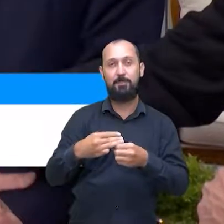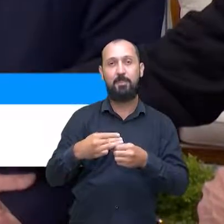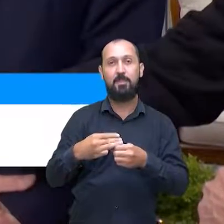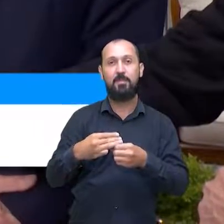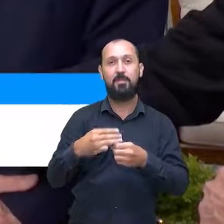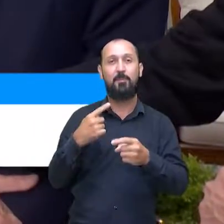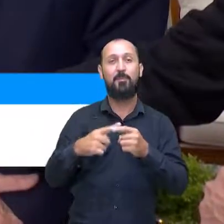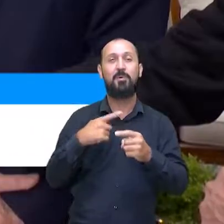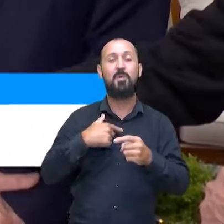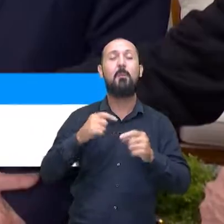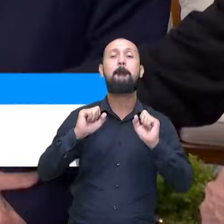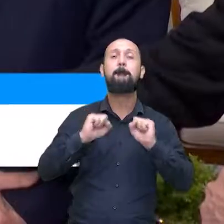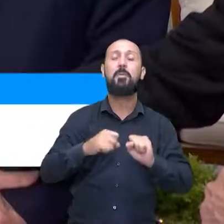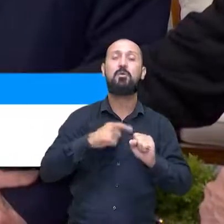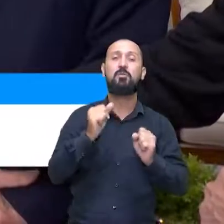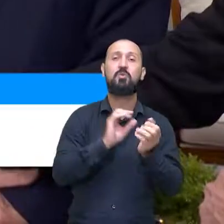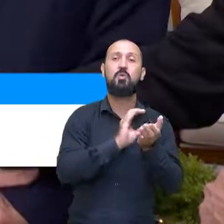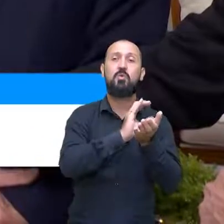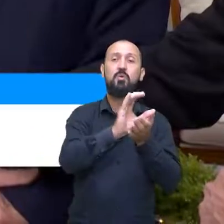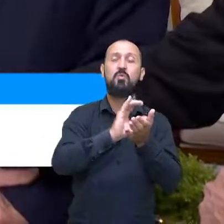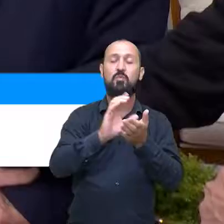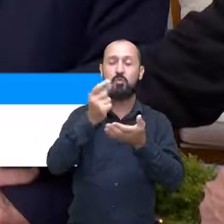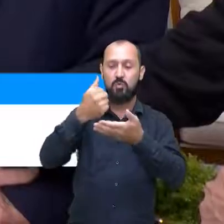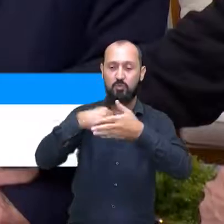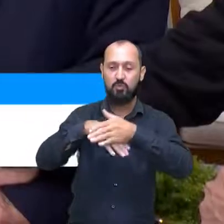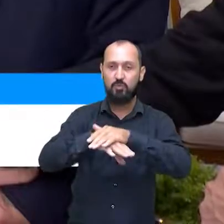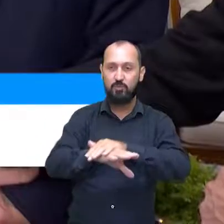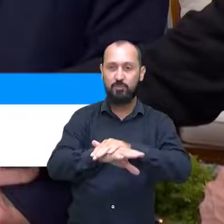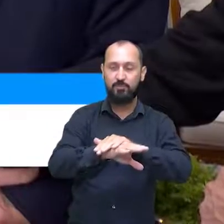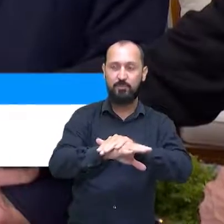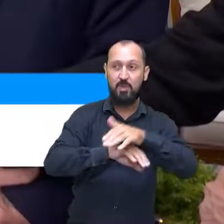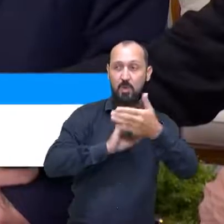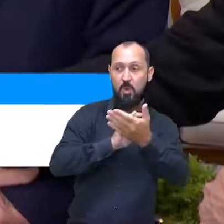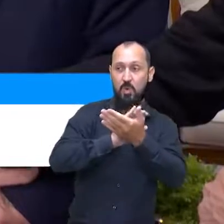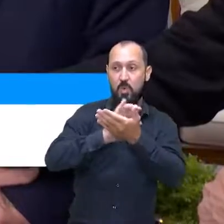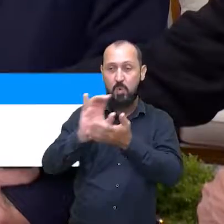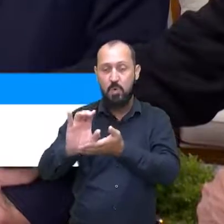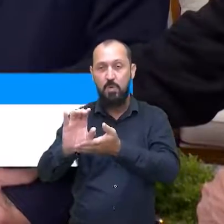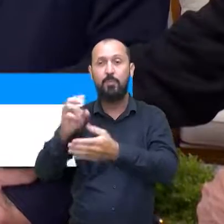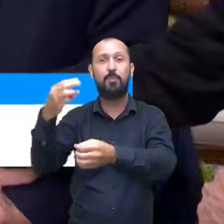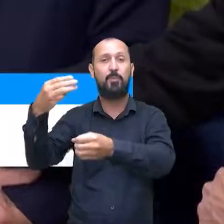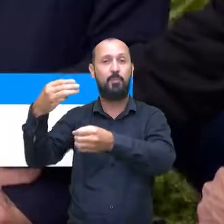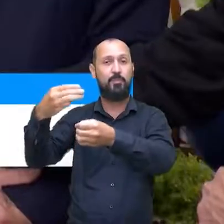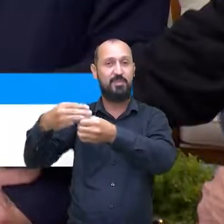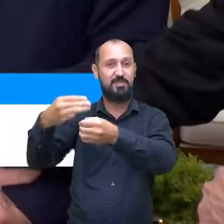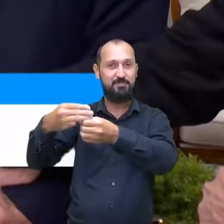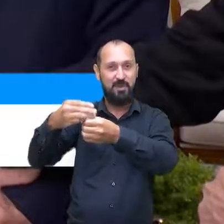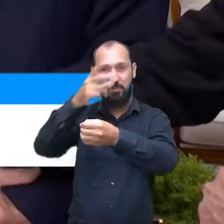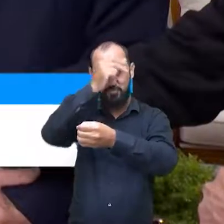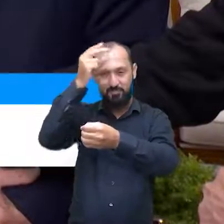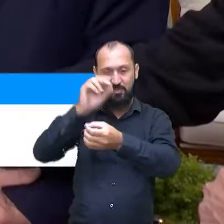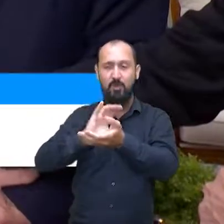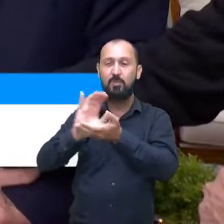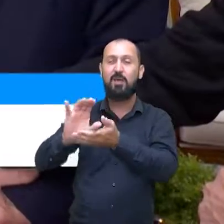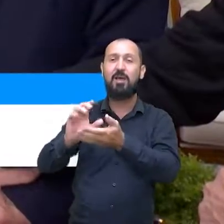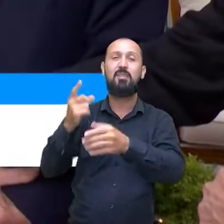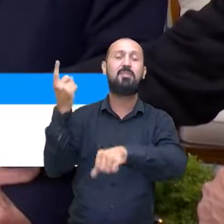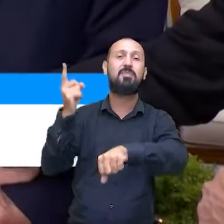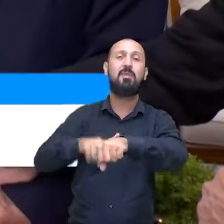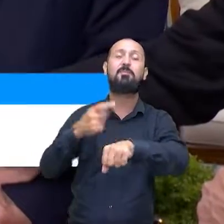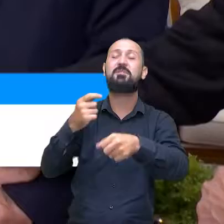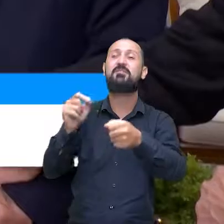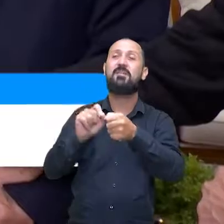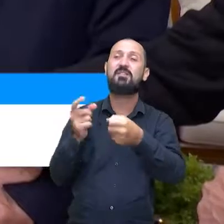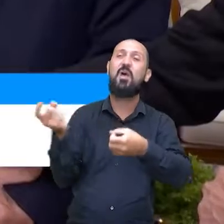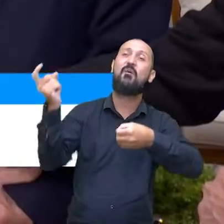municípios, e principalmente porque eu posso fazer a transferência do fundo estadual para o fundo municipal. Você faz uma transferência